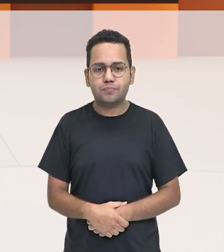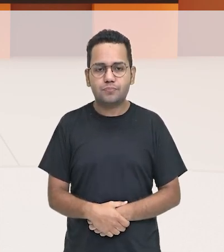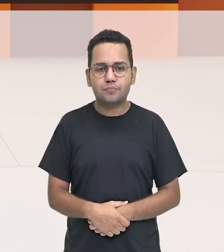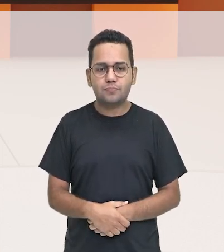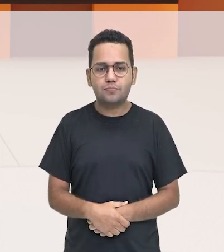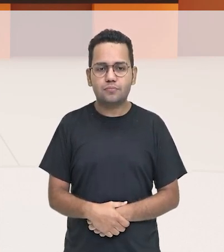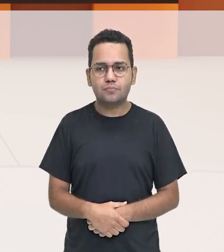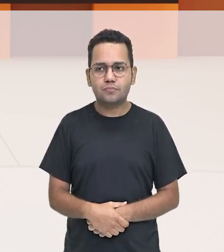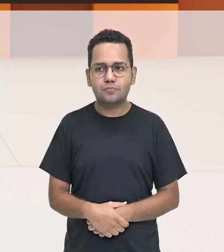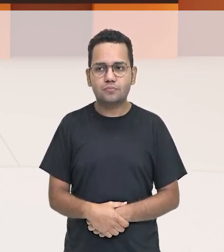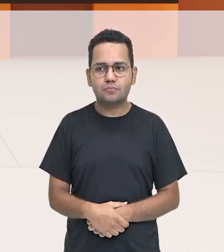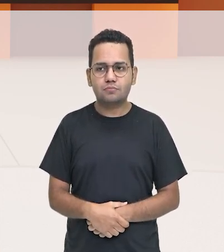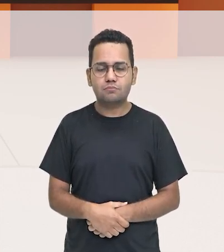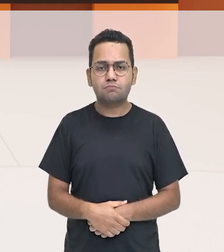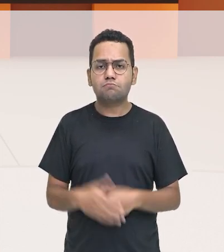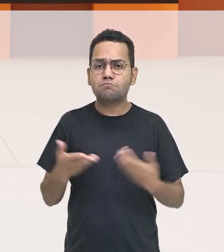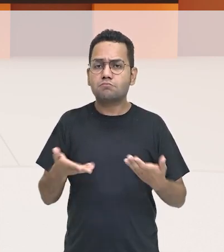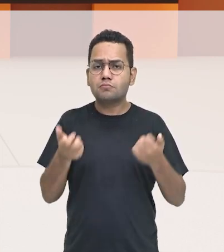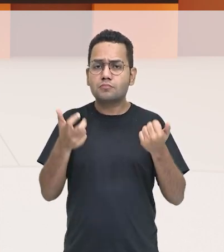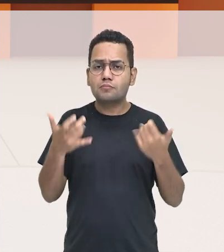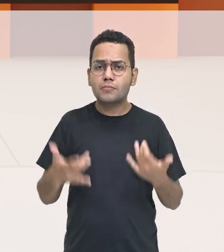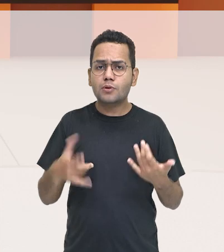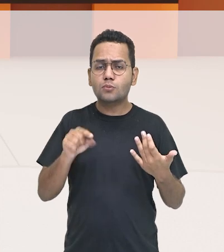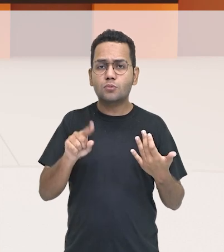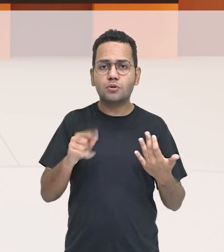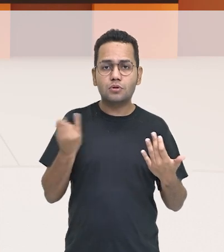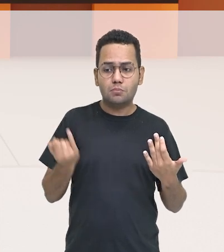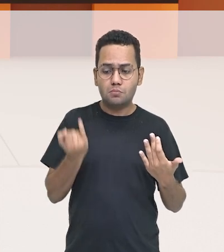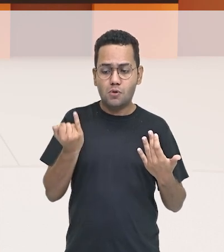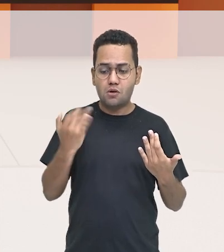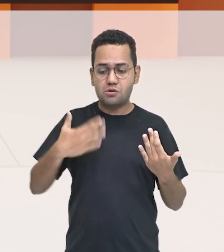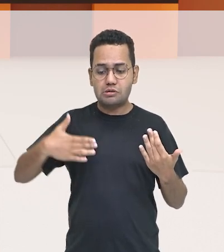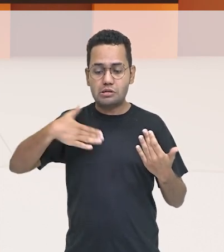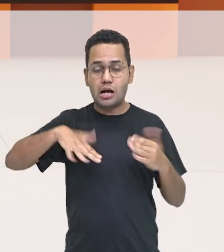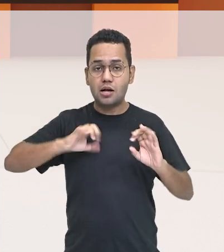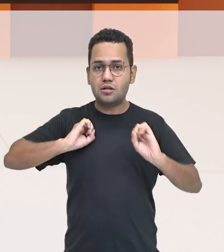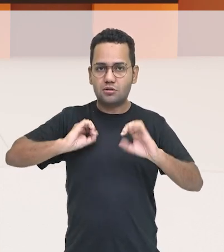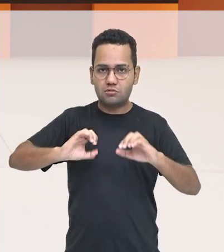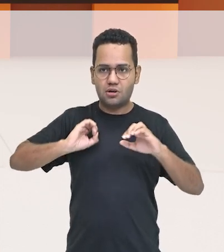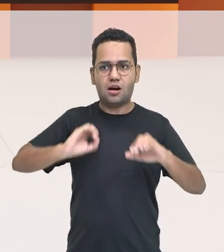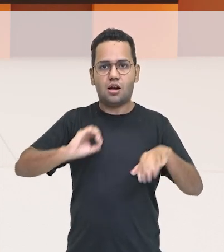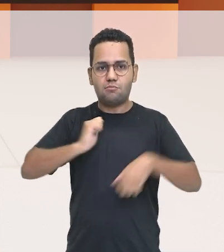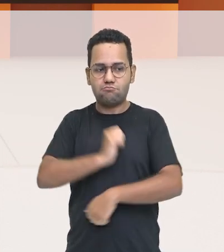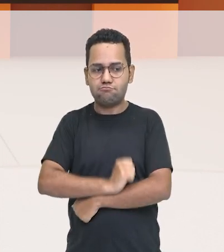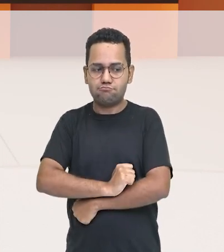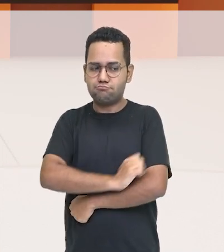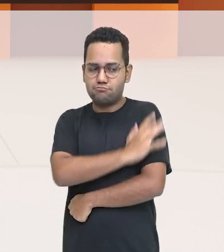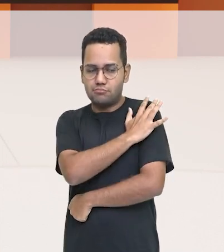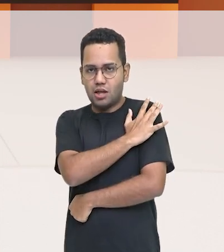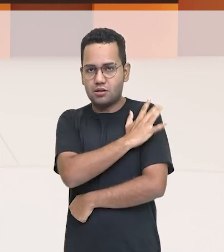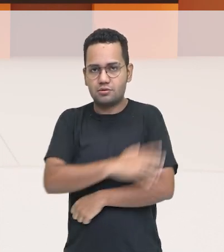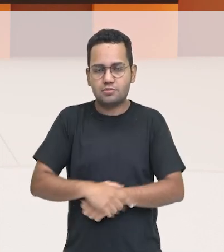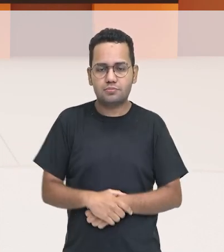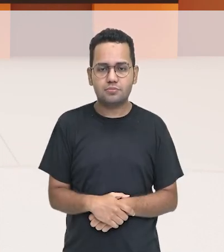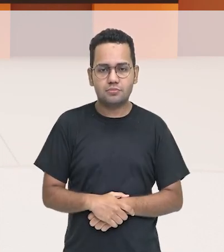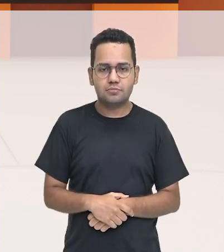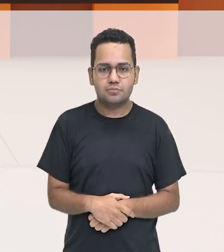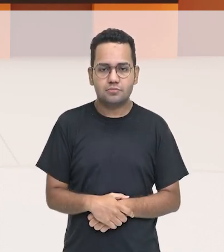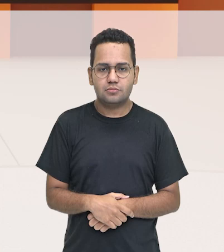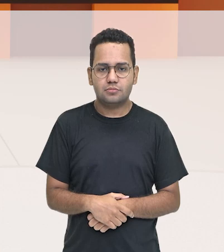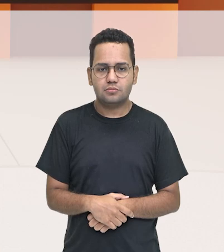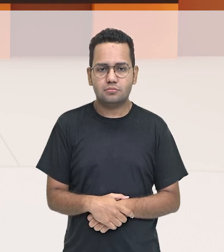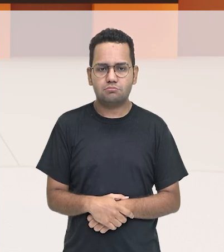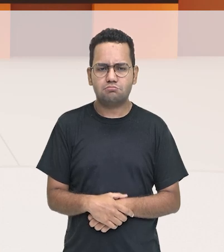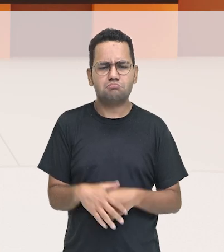da importância deste componente na educação básica, sim, na formação do indivíduo.